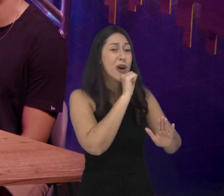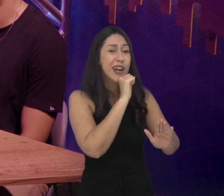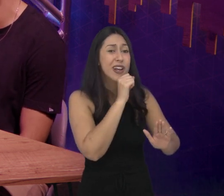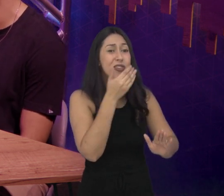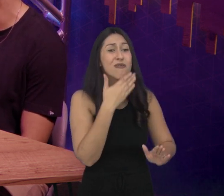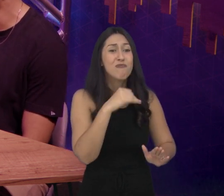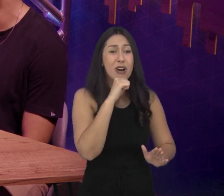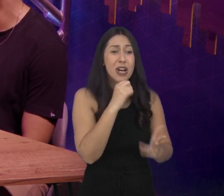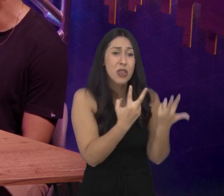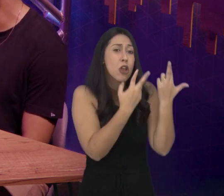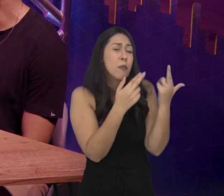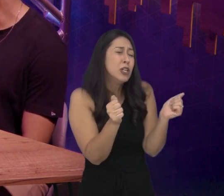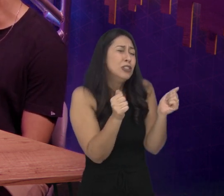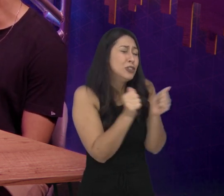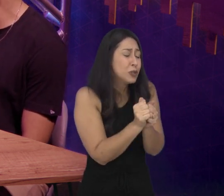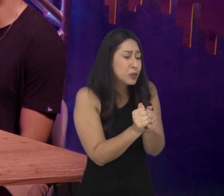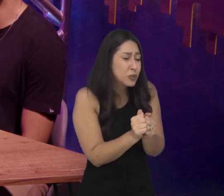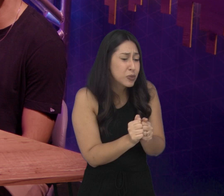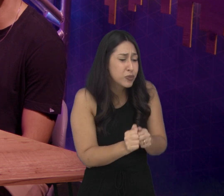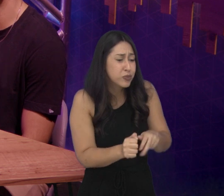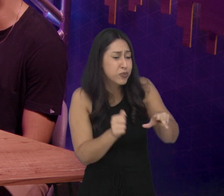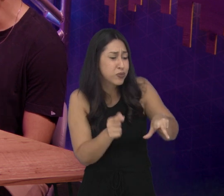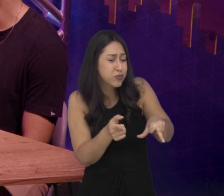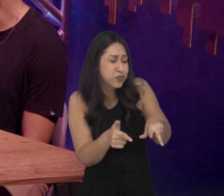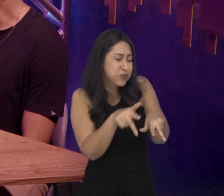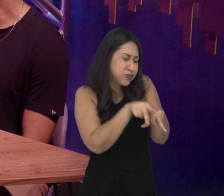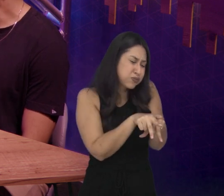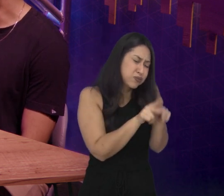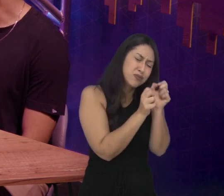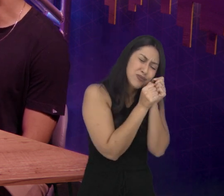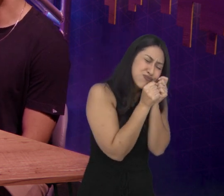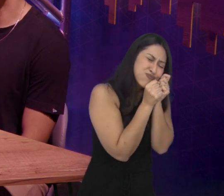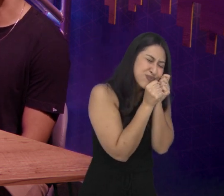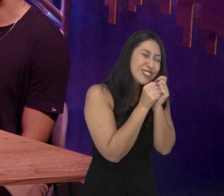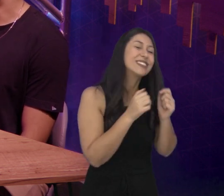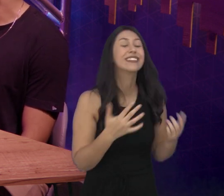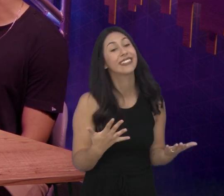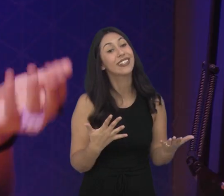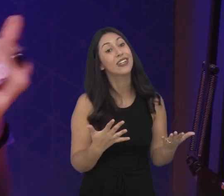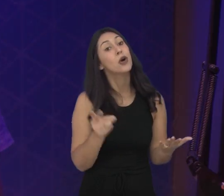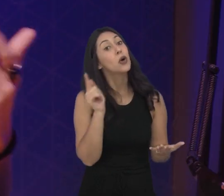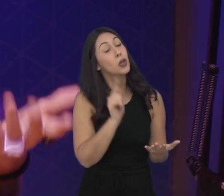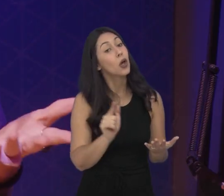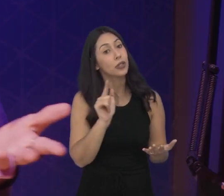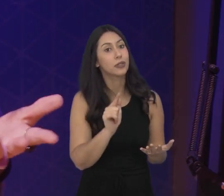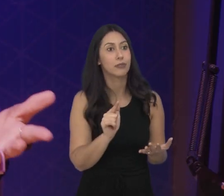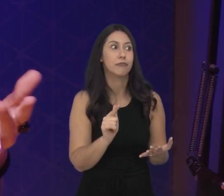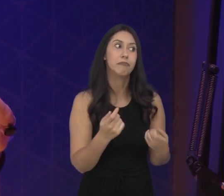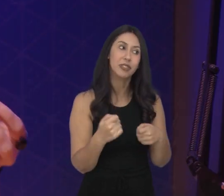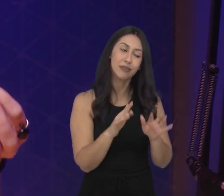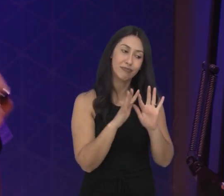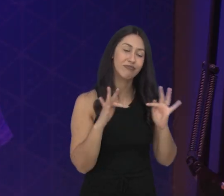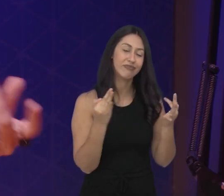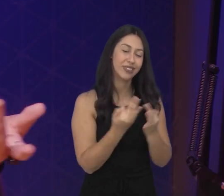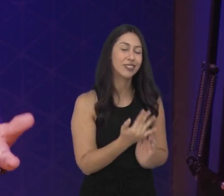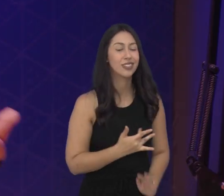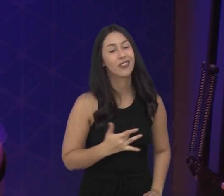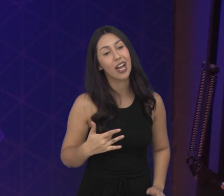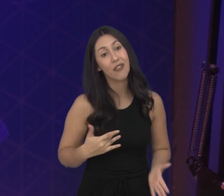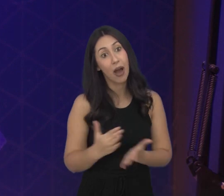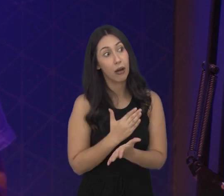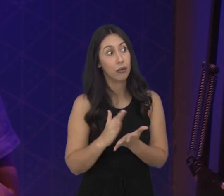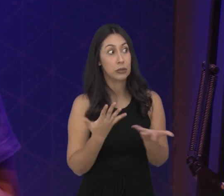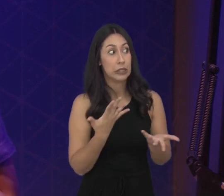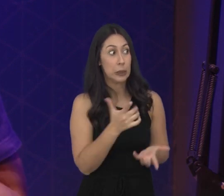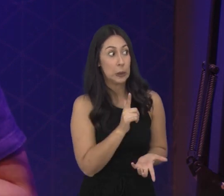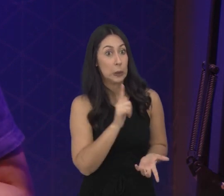meio deles, porque a crise dos 30 é resumida nisso, você querendo voltar pro meio da sua família. Claro, quem teve uma família minimamente